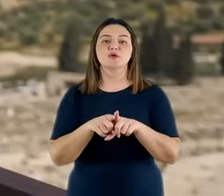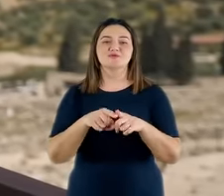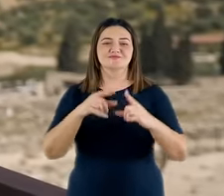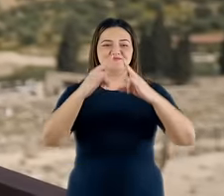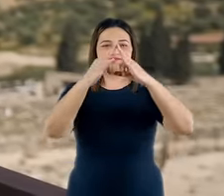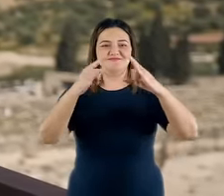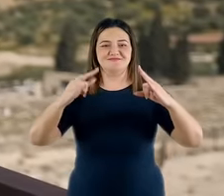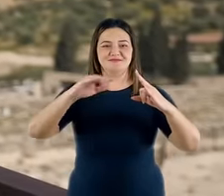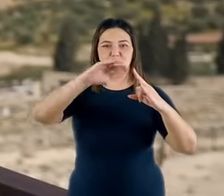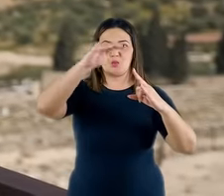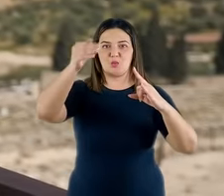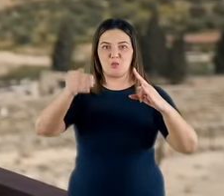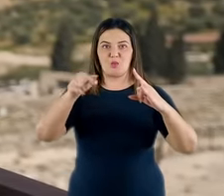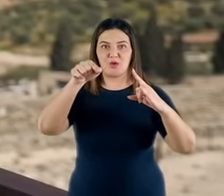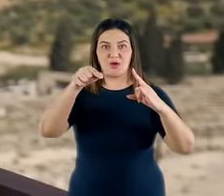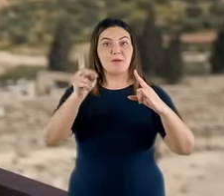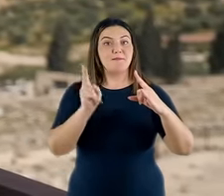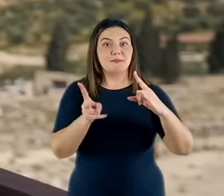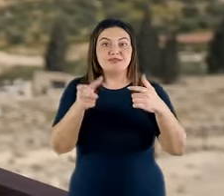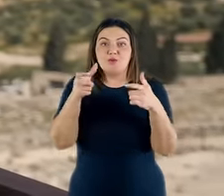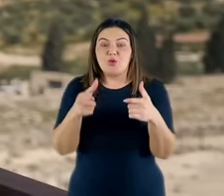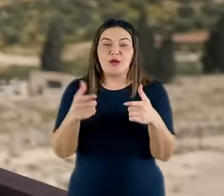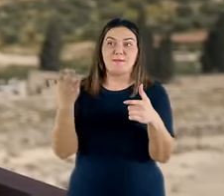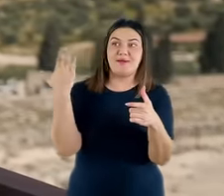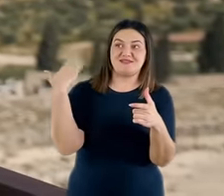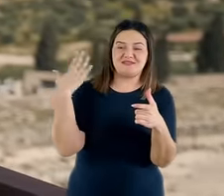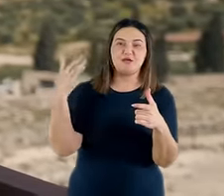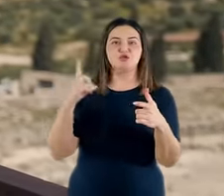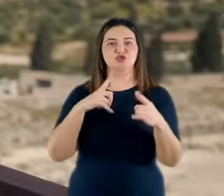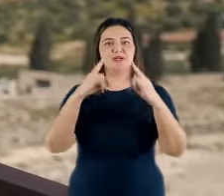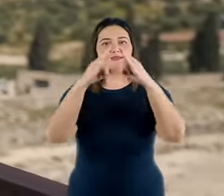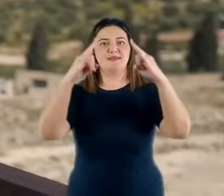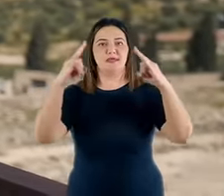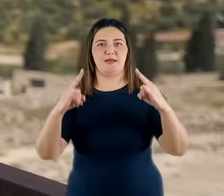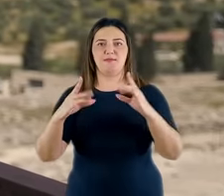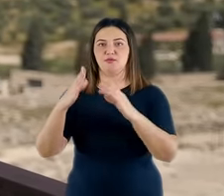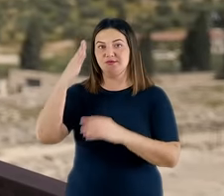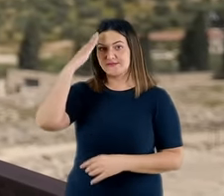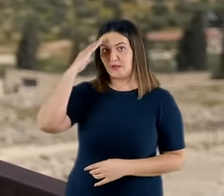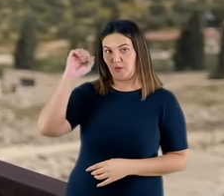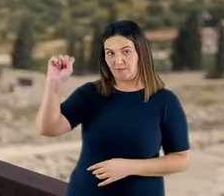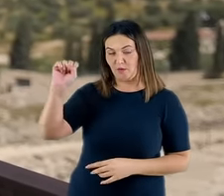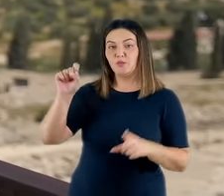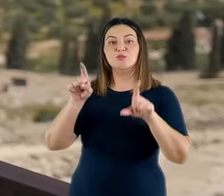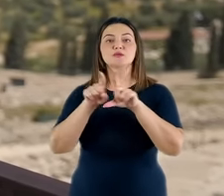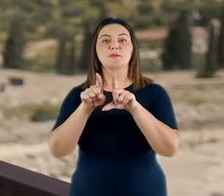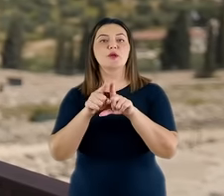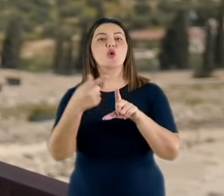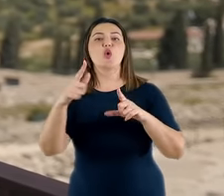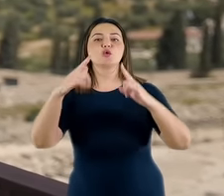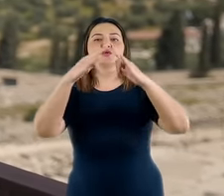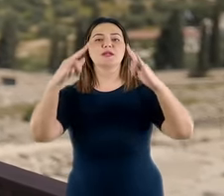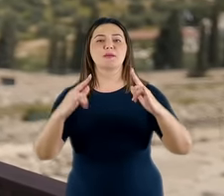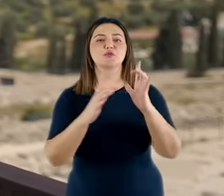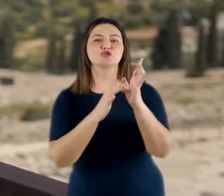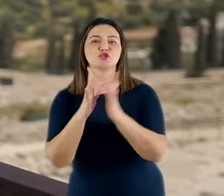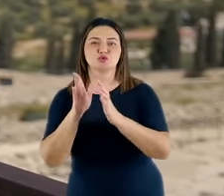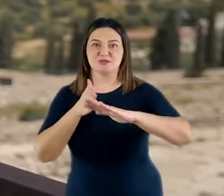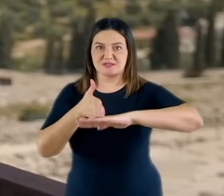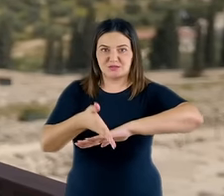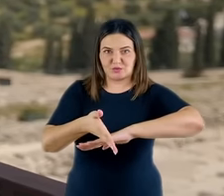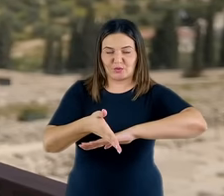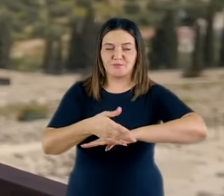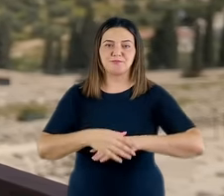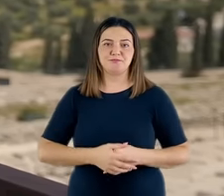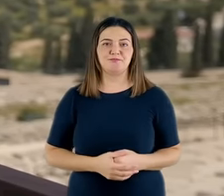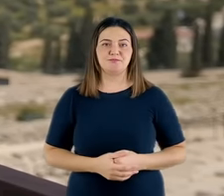Rocha ocupa o mesmo lugar do Templo de Salomão e depois do Templo que Jesus conheceu na época de Herodes. Por fim, eu